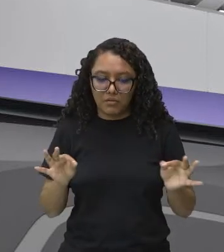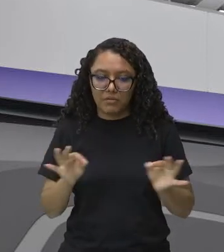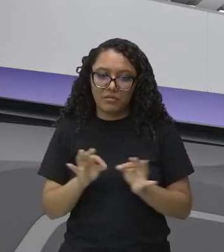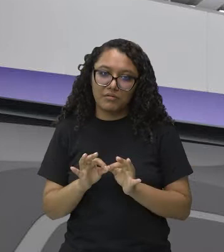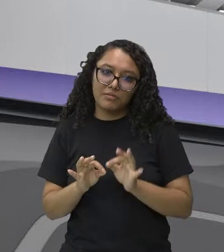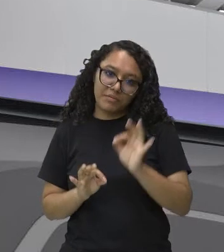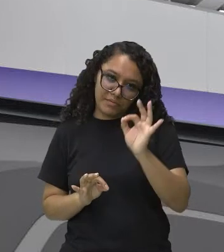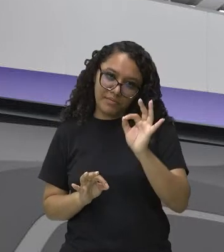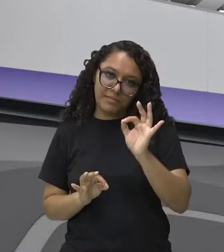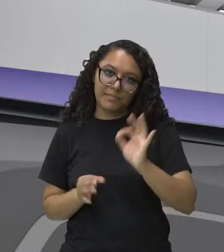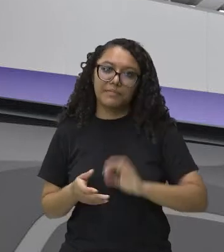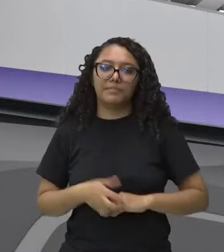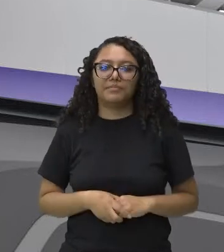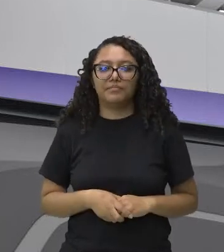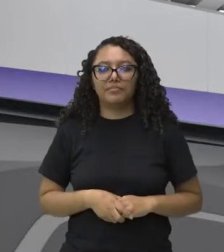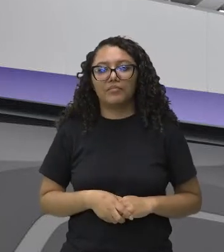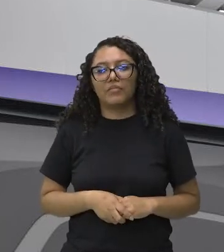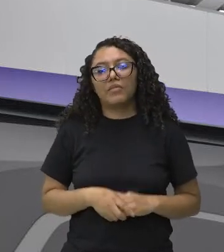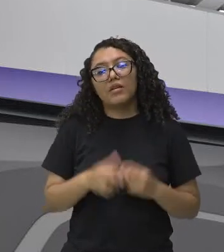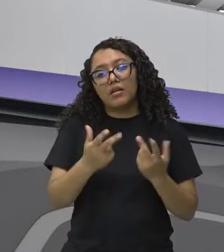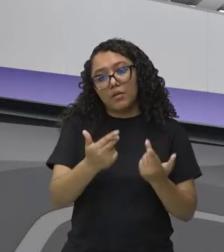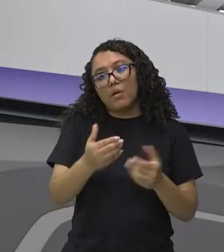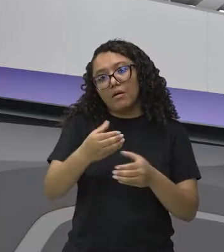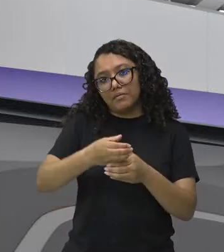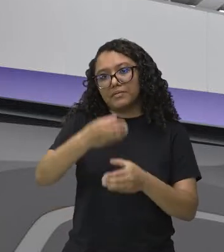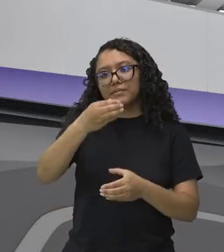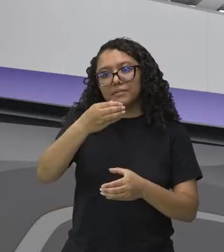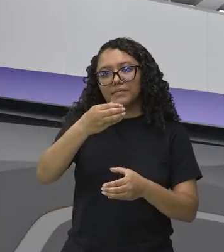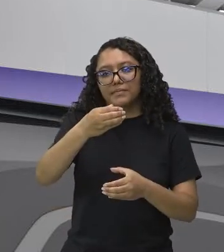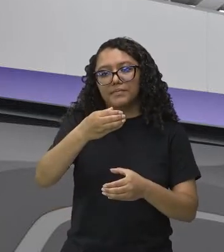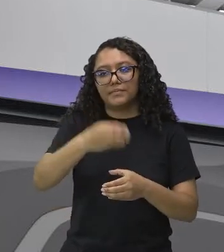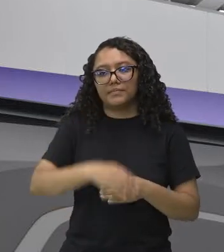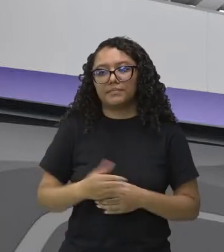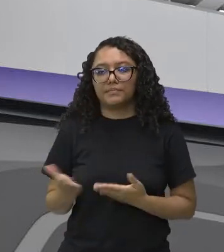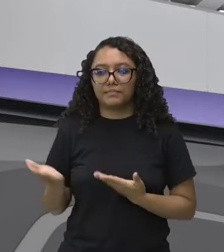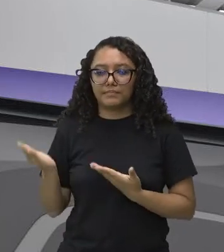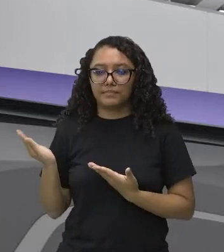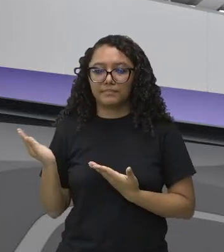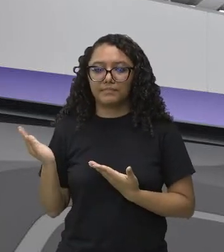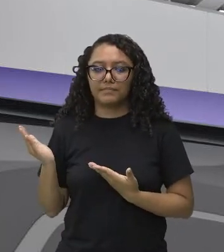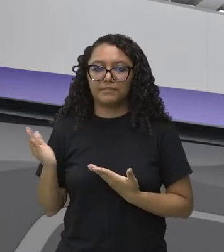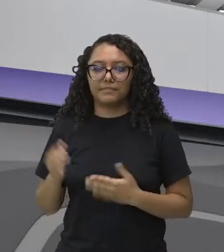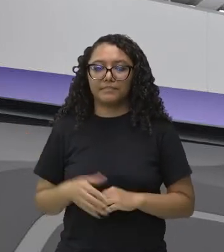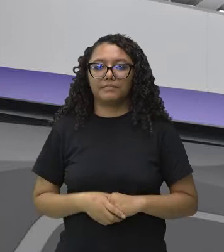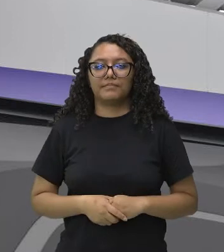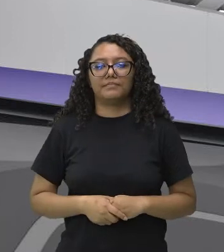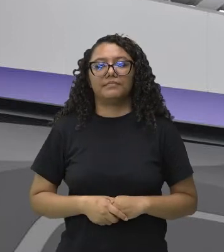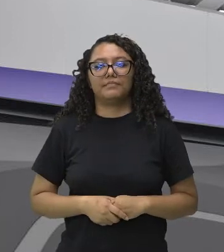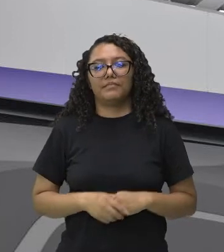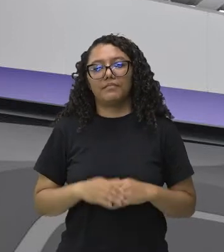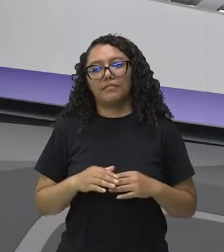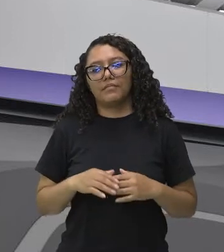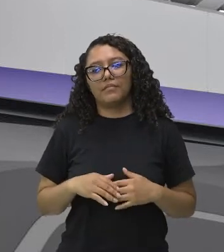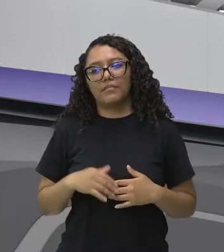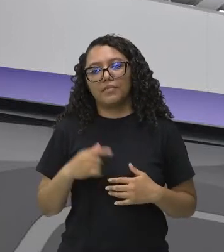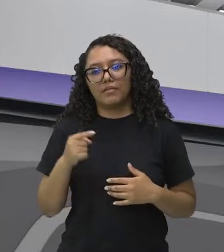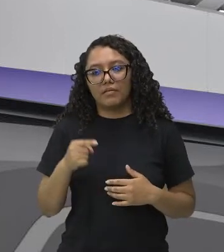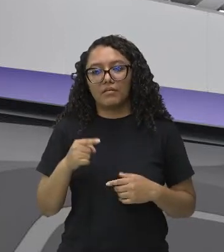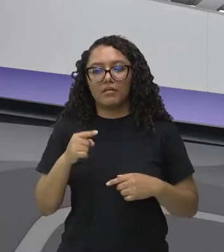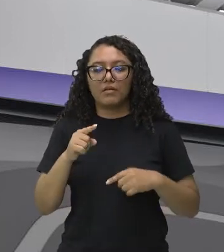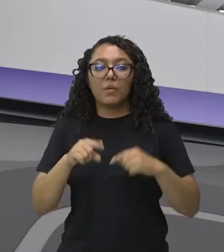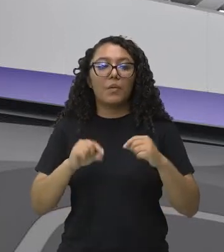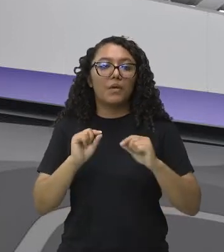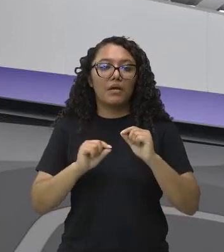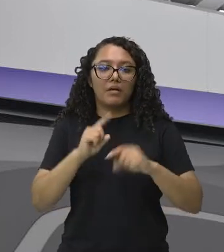comprimento, tá? A mesma coisa aqui o nosso cilindro, ó. Nessa situação aqui, ele é um objeto,